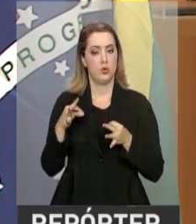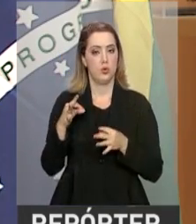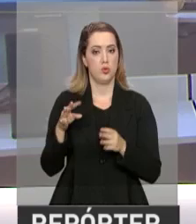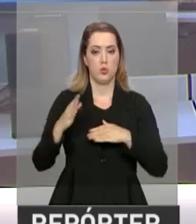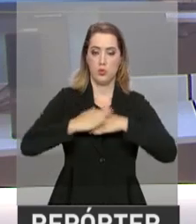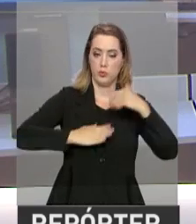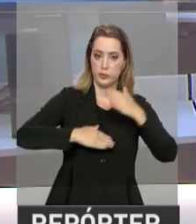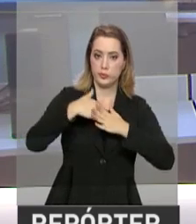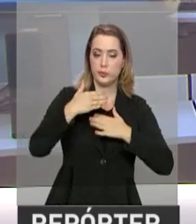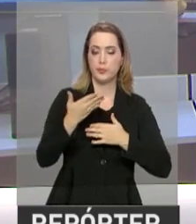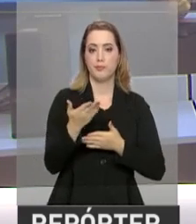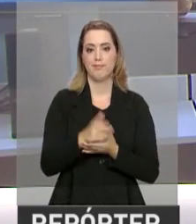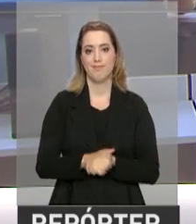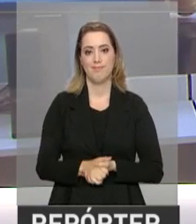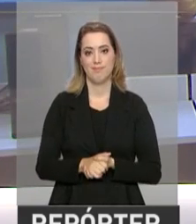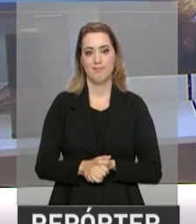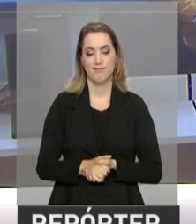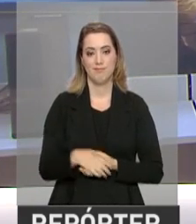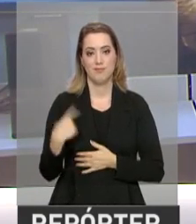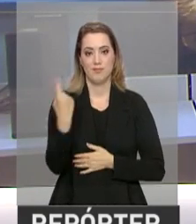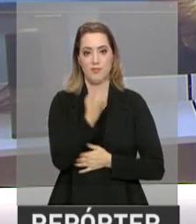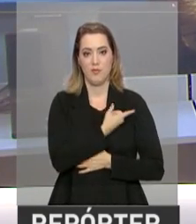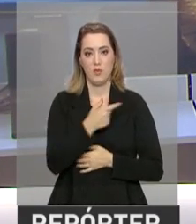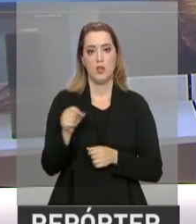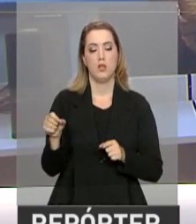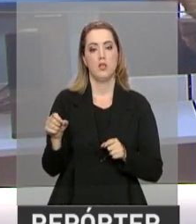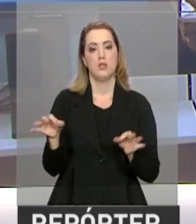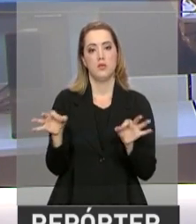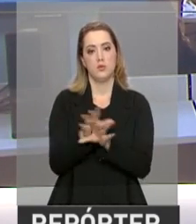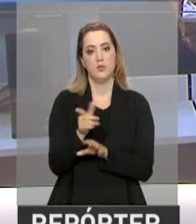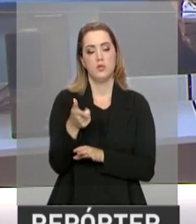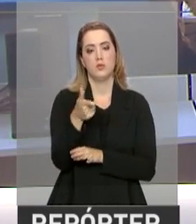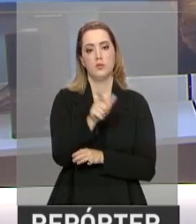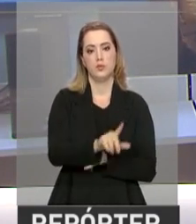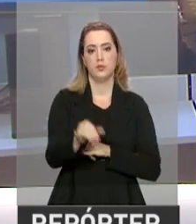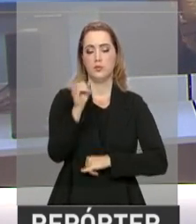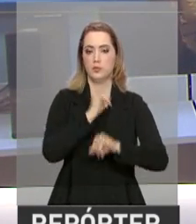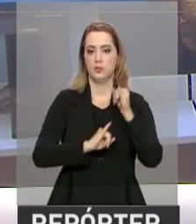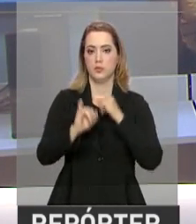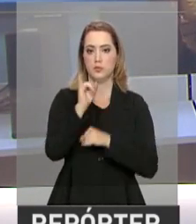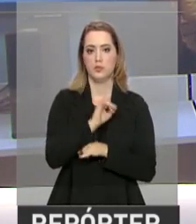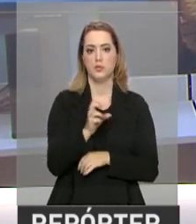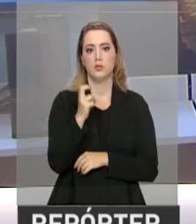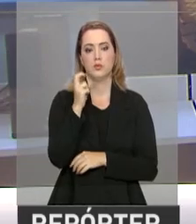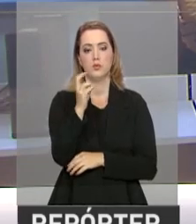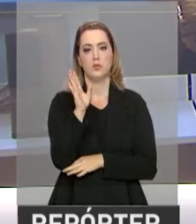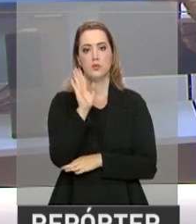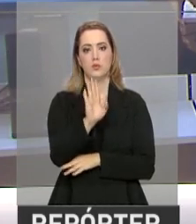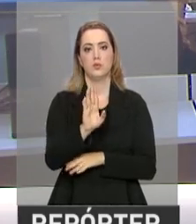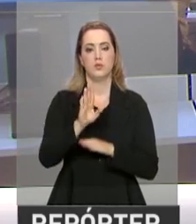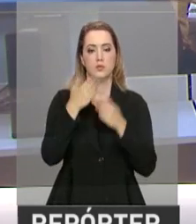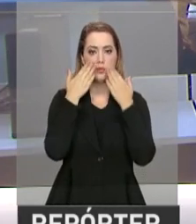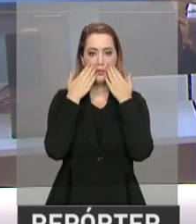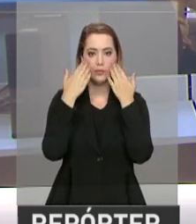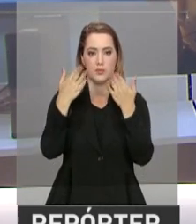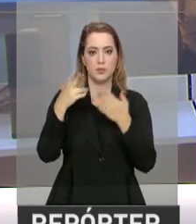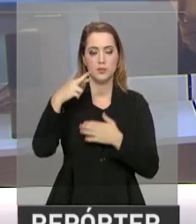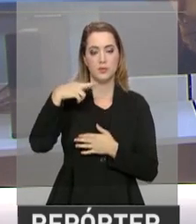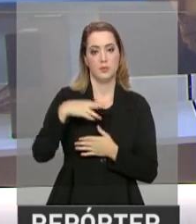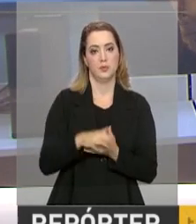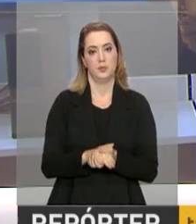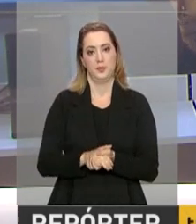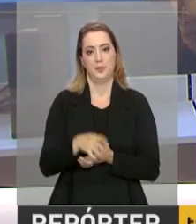profissionalizante esta edição do repórter NBR termina aqui voltamos a qualquer momento com outras informações ou às 5 da tarde na próxima